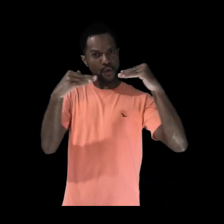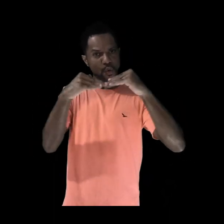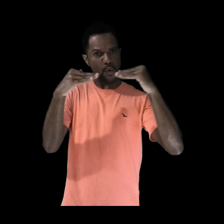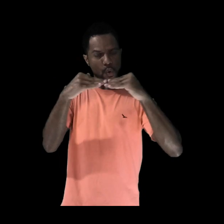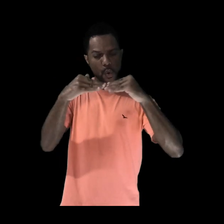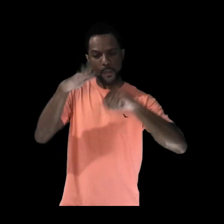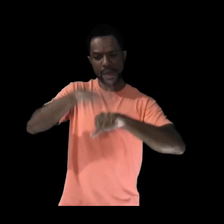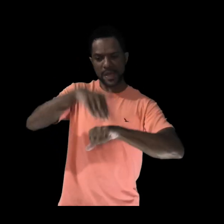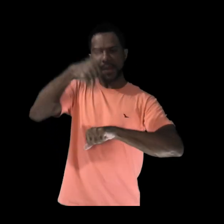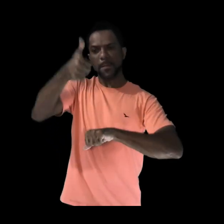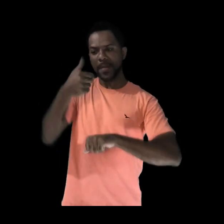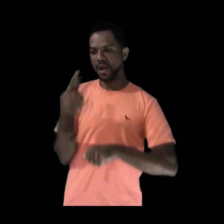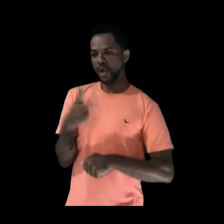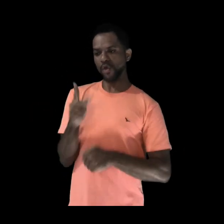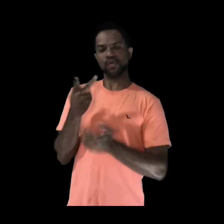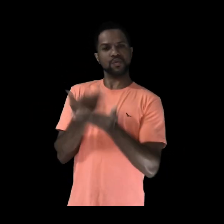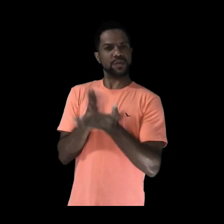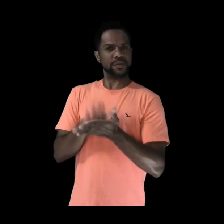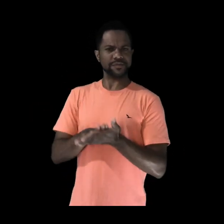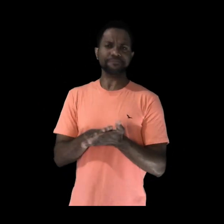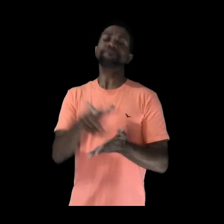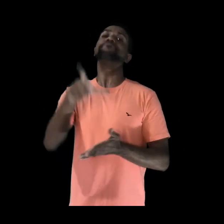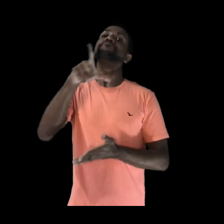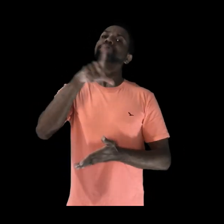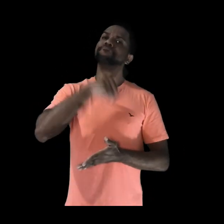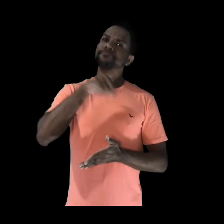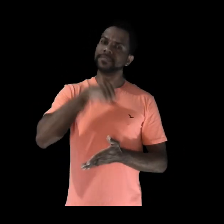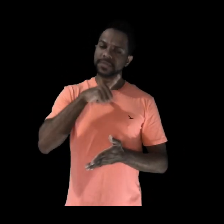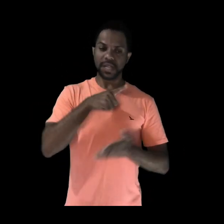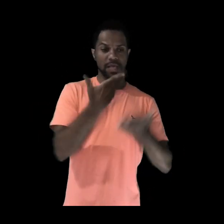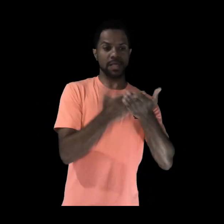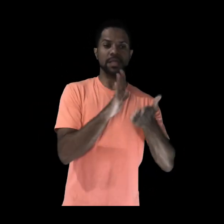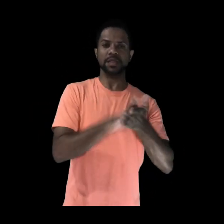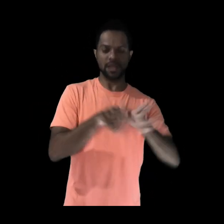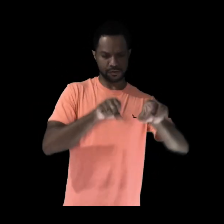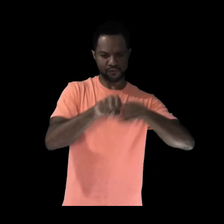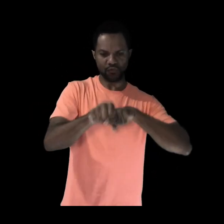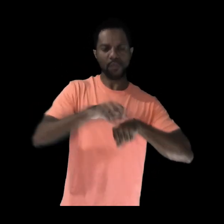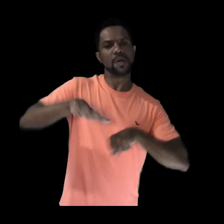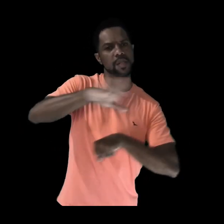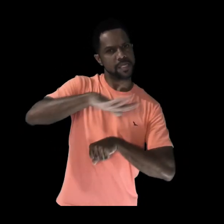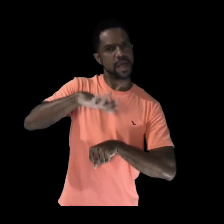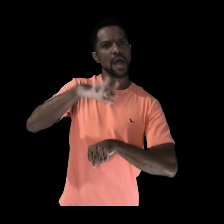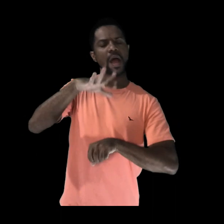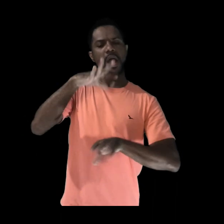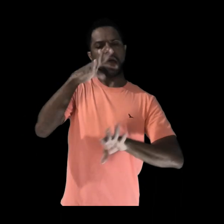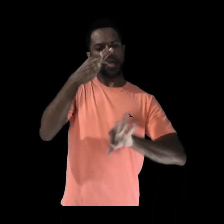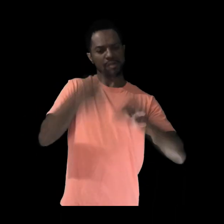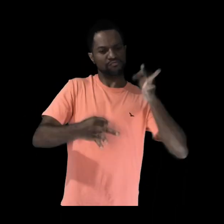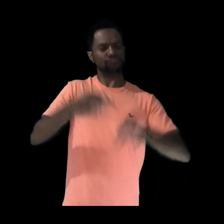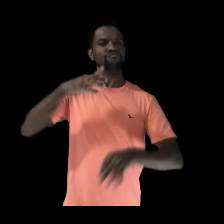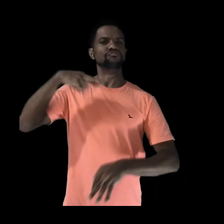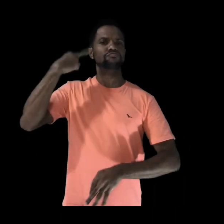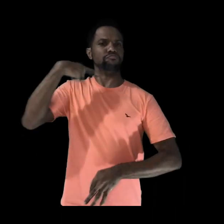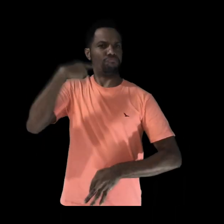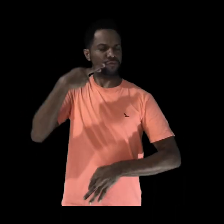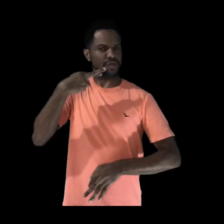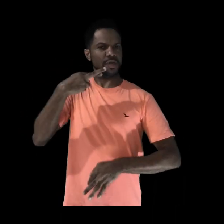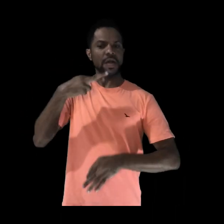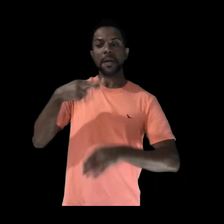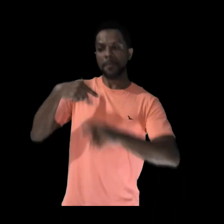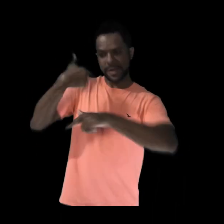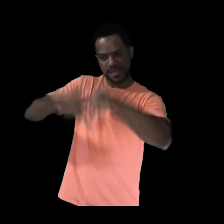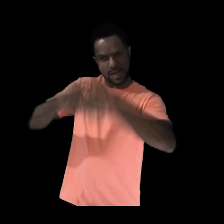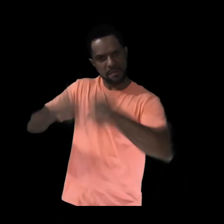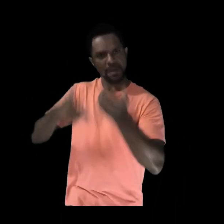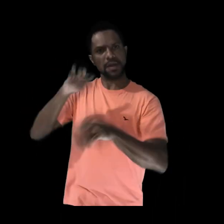vertical que melhore a sua atuação. Então, a gente vê hoje muitos intérpretes formando em direito para atuar na área jurídica.